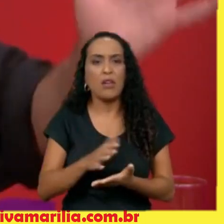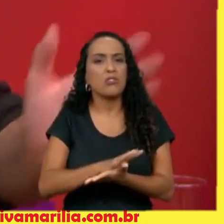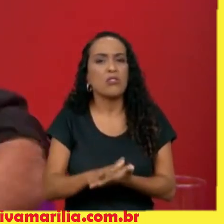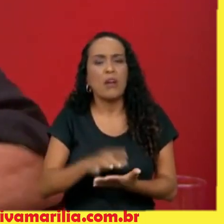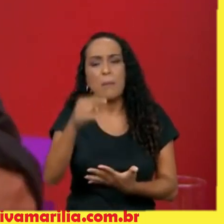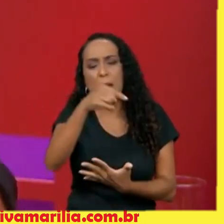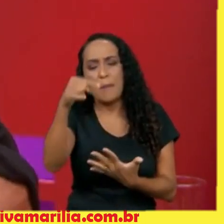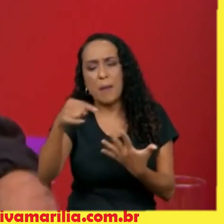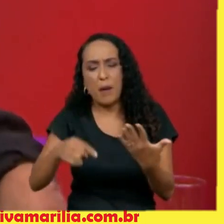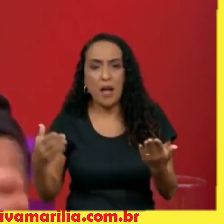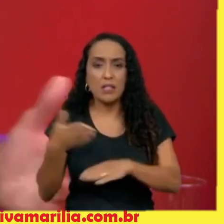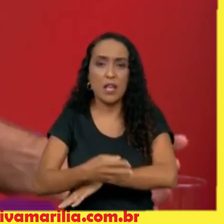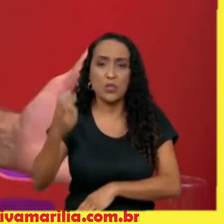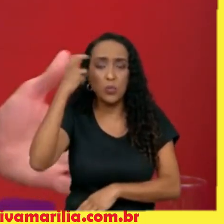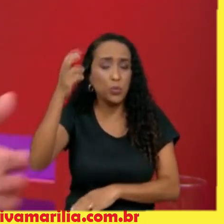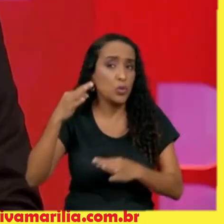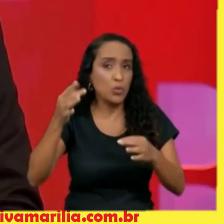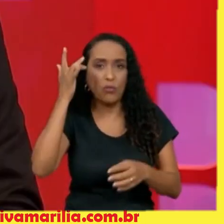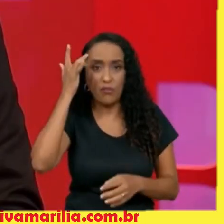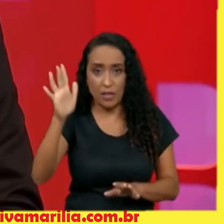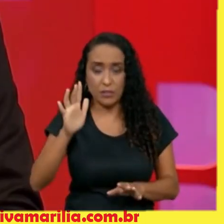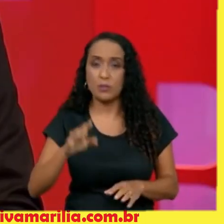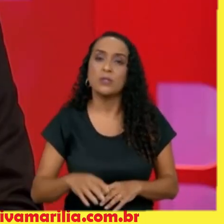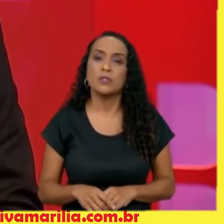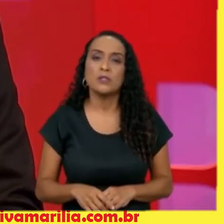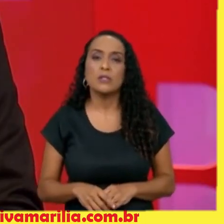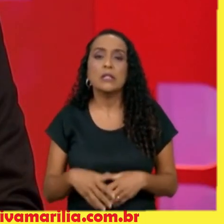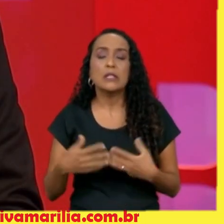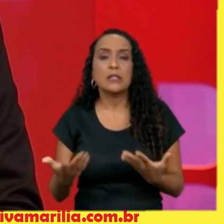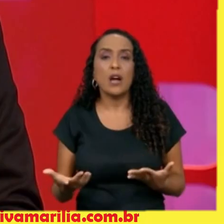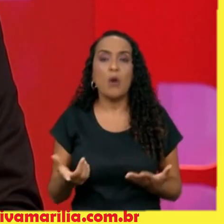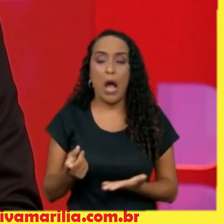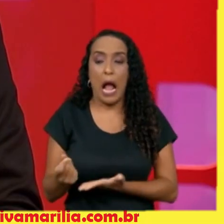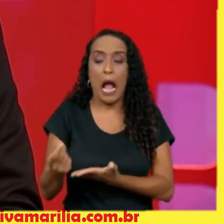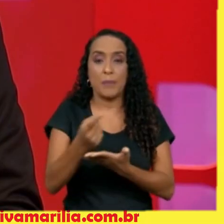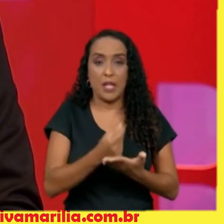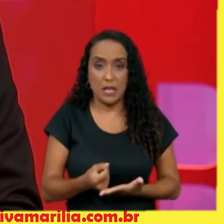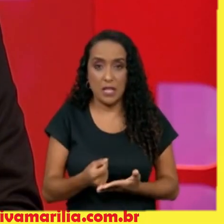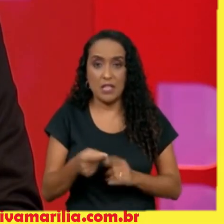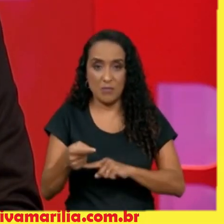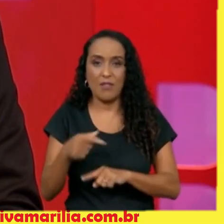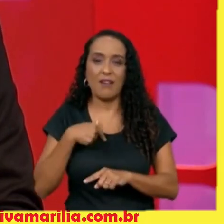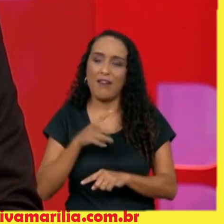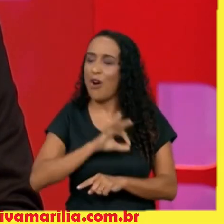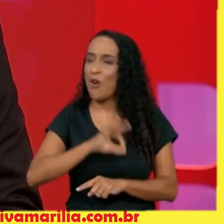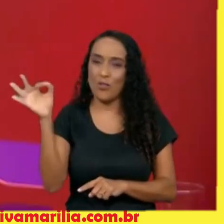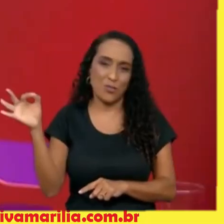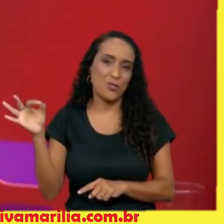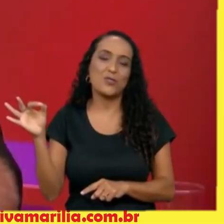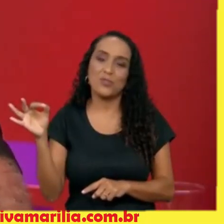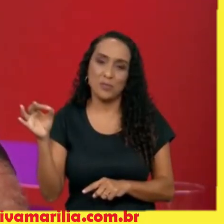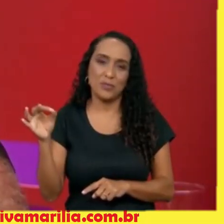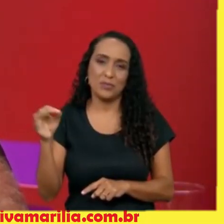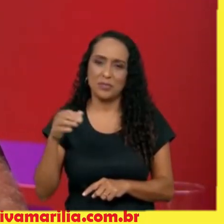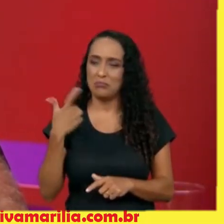acesso à cultura, era fácil tudo e tal. Entendeu? Quer dizer, um capitalismo desse aí eu acho ótimo e tal. Entende? Não tenho